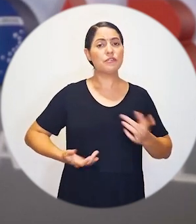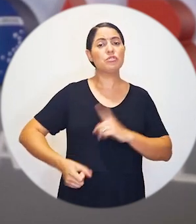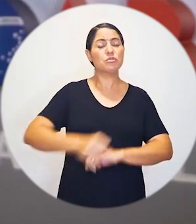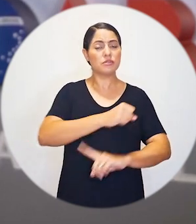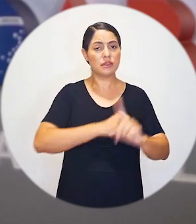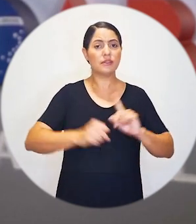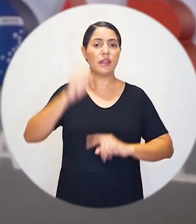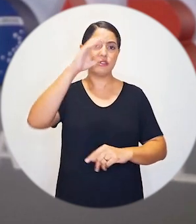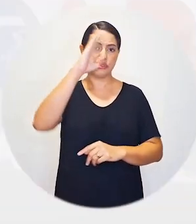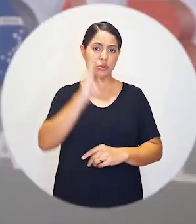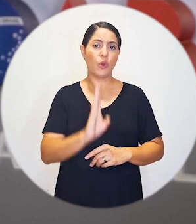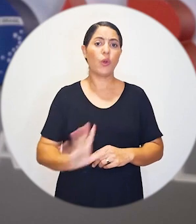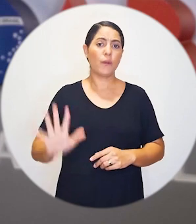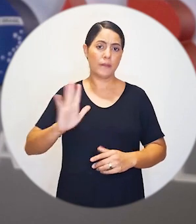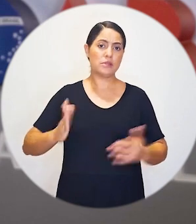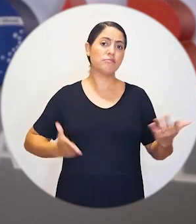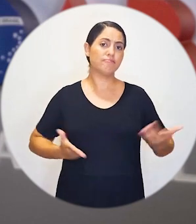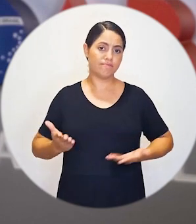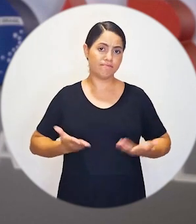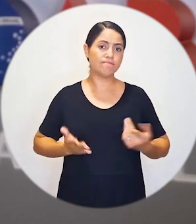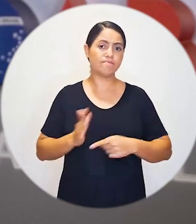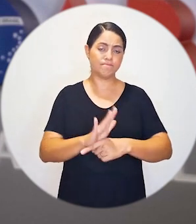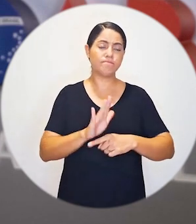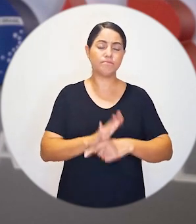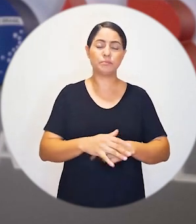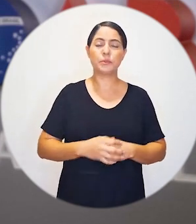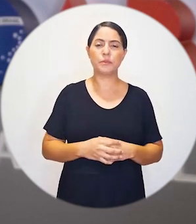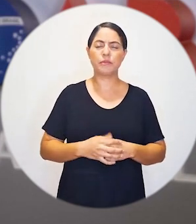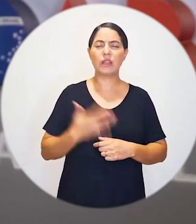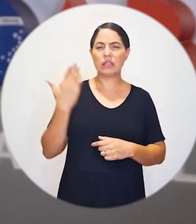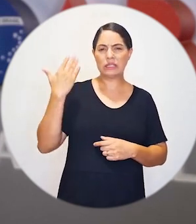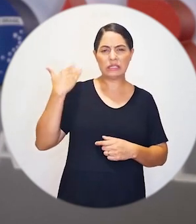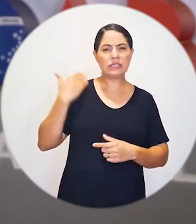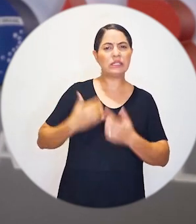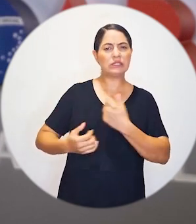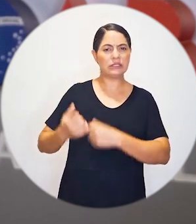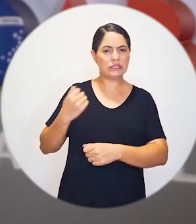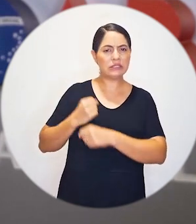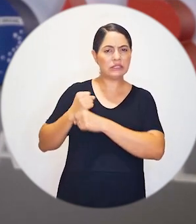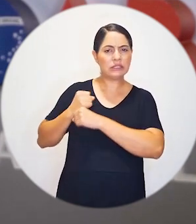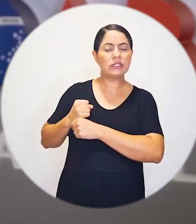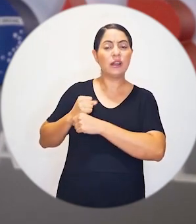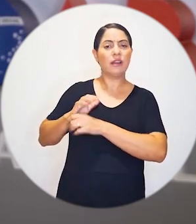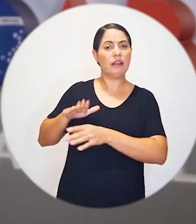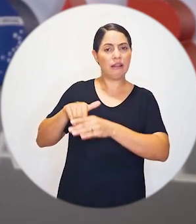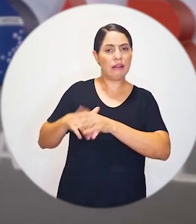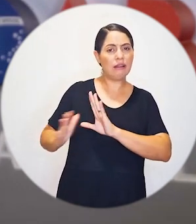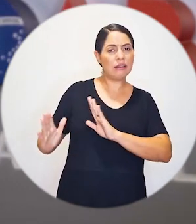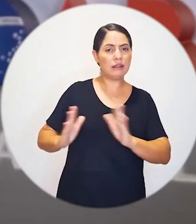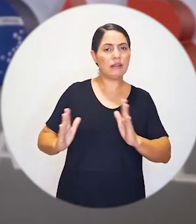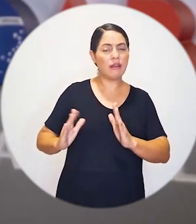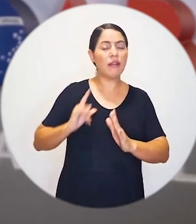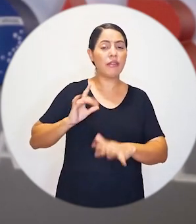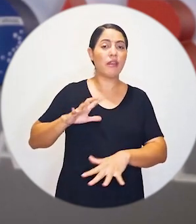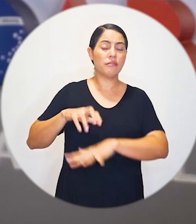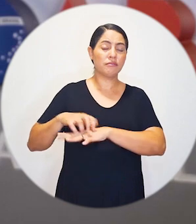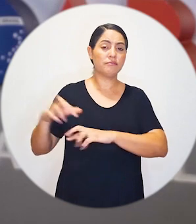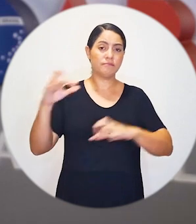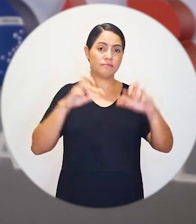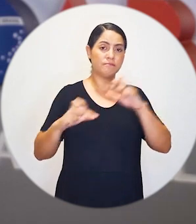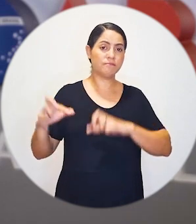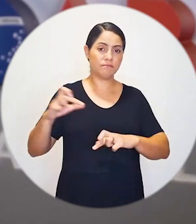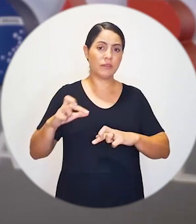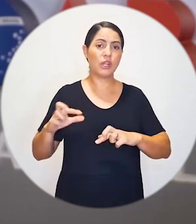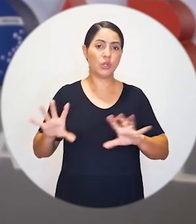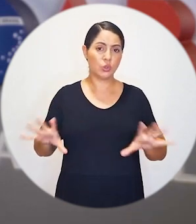à sociedade brasileira. Sim, nas últimas eleições, por exemplo, o observatório, fruto de uma iniciativa da